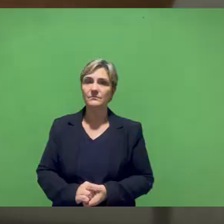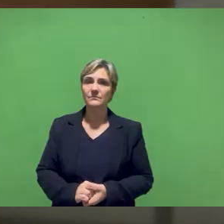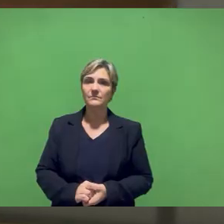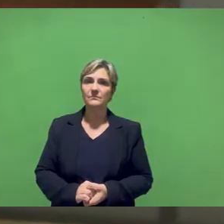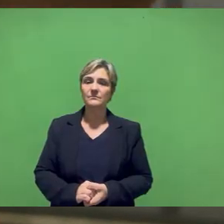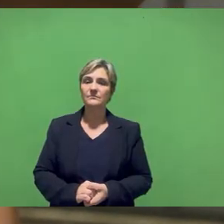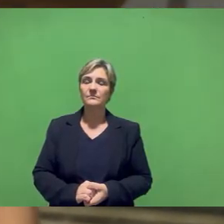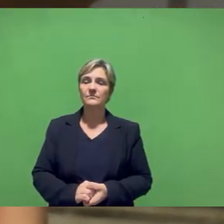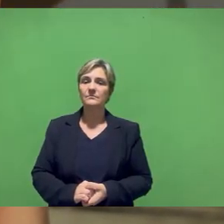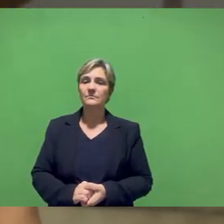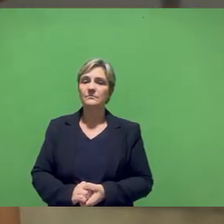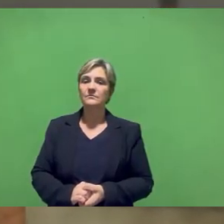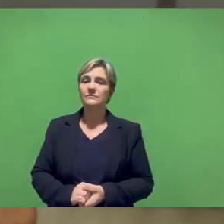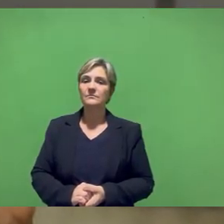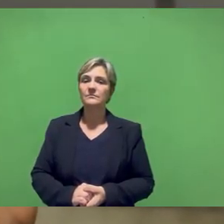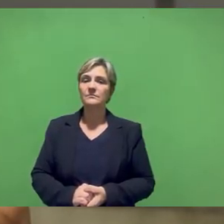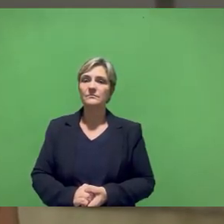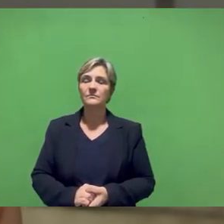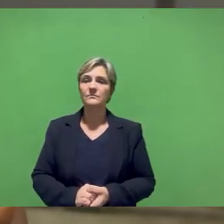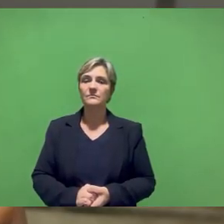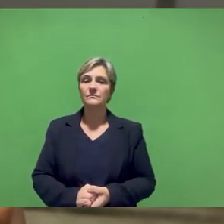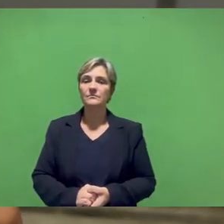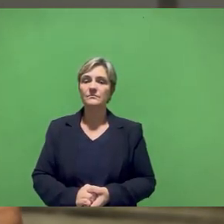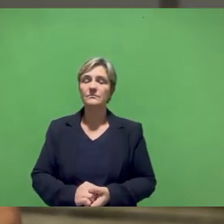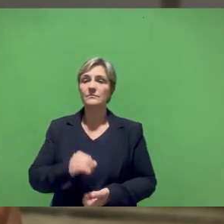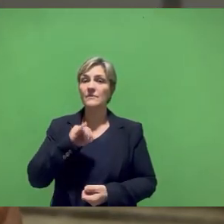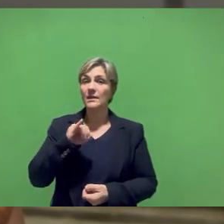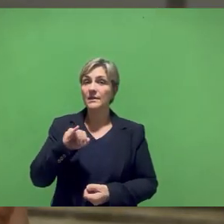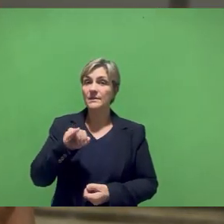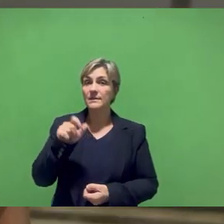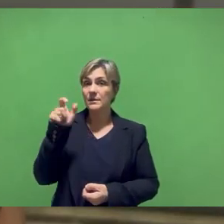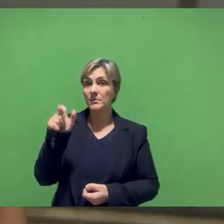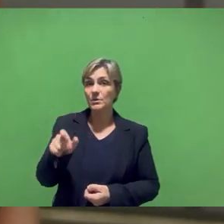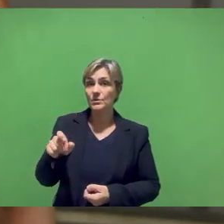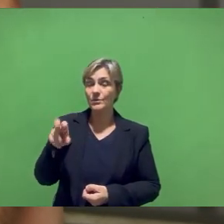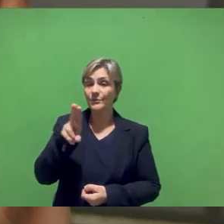outra mão e vamos, digamos, se a pessoa for usar